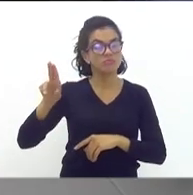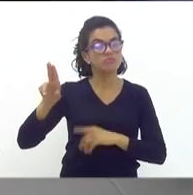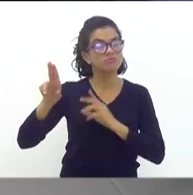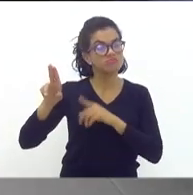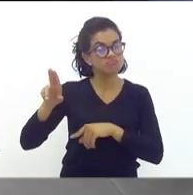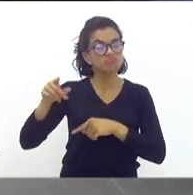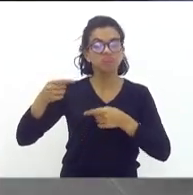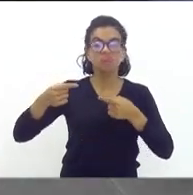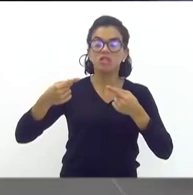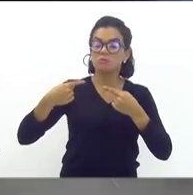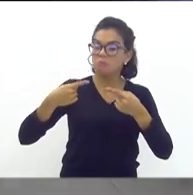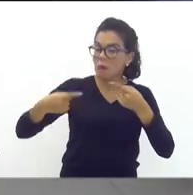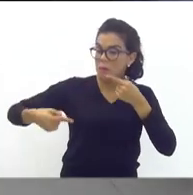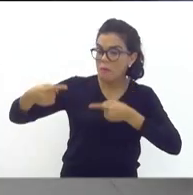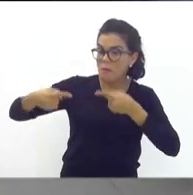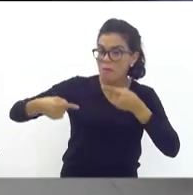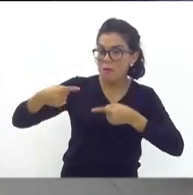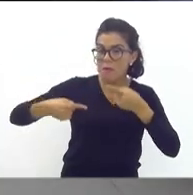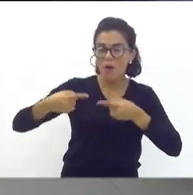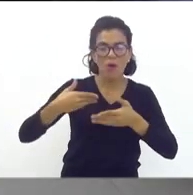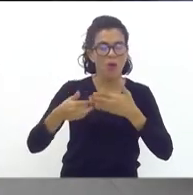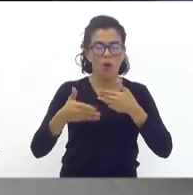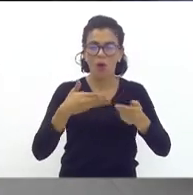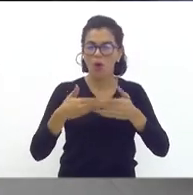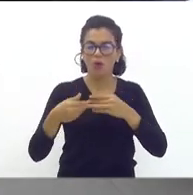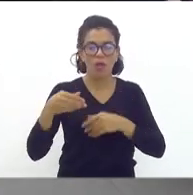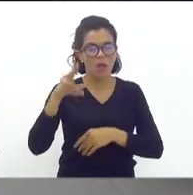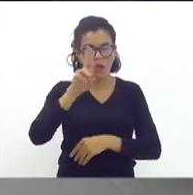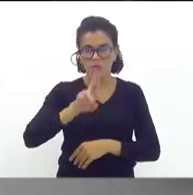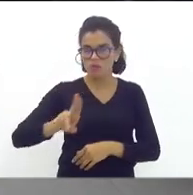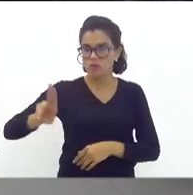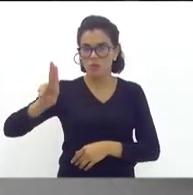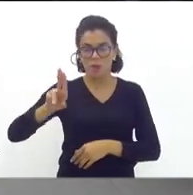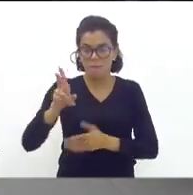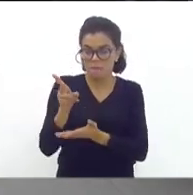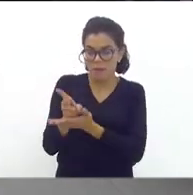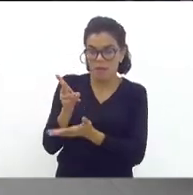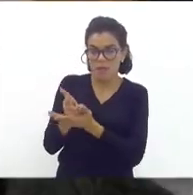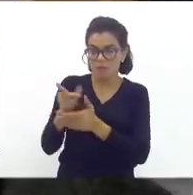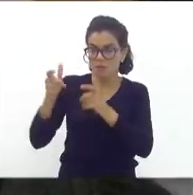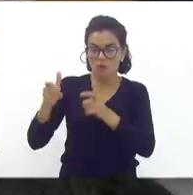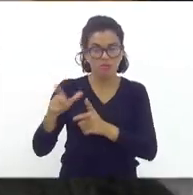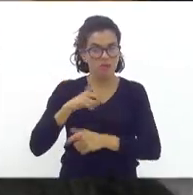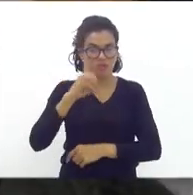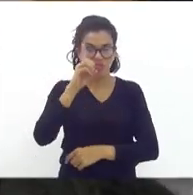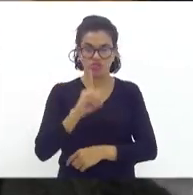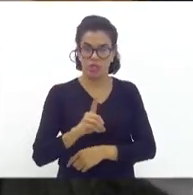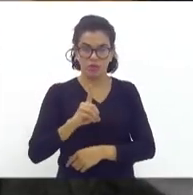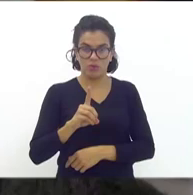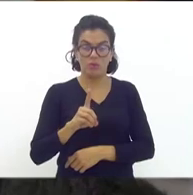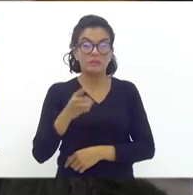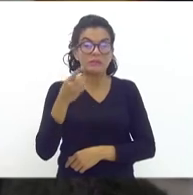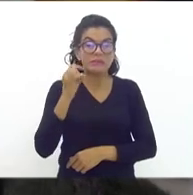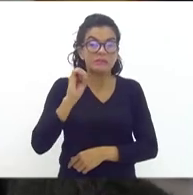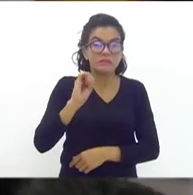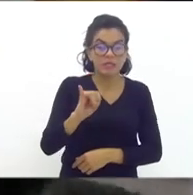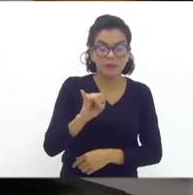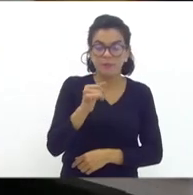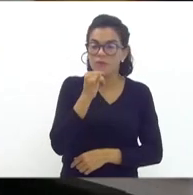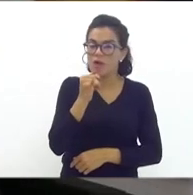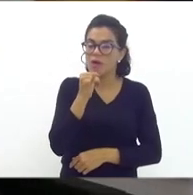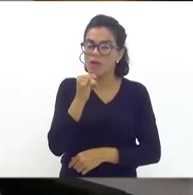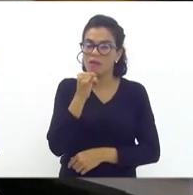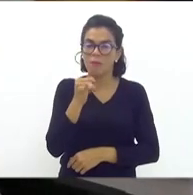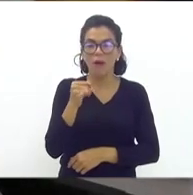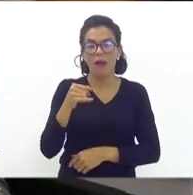que qualquer usuário nessa mesma posição tem o mesmo direito se porventura agência